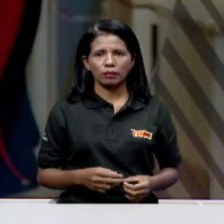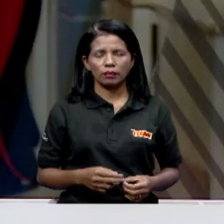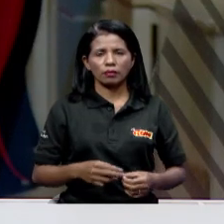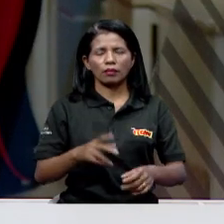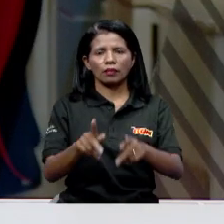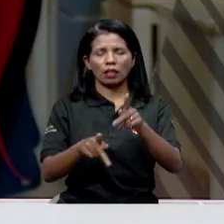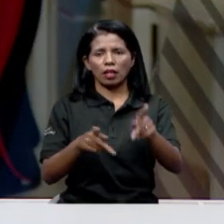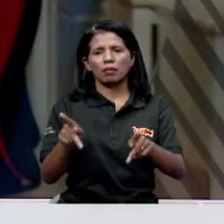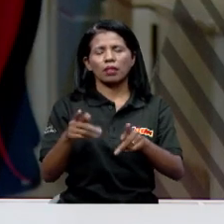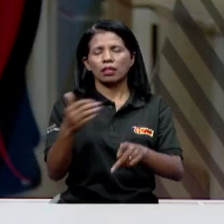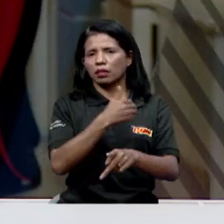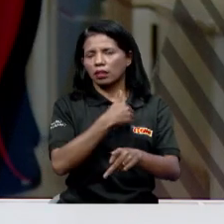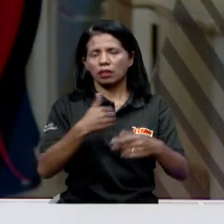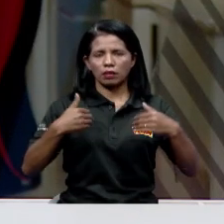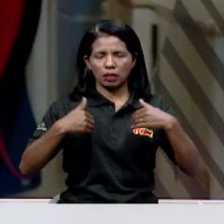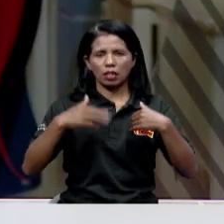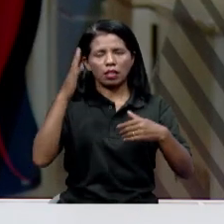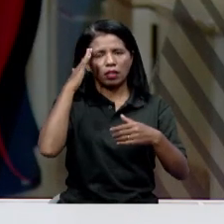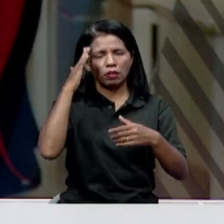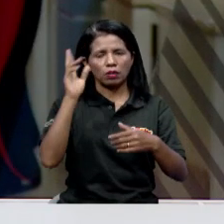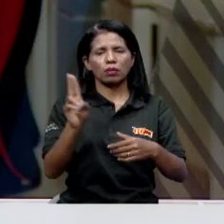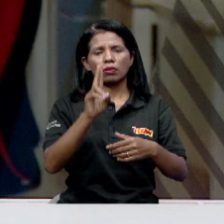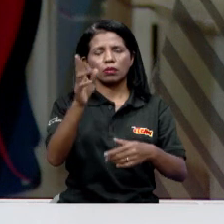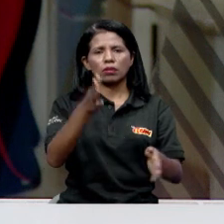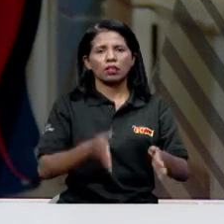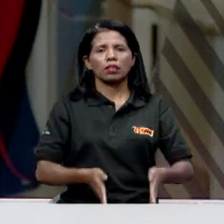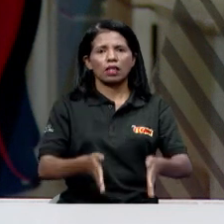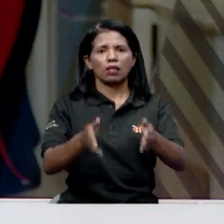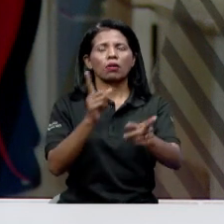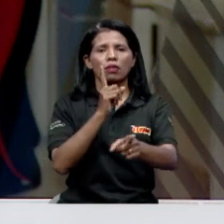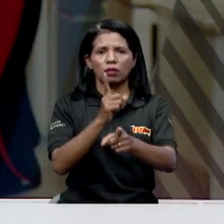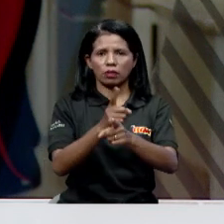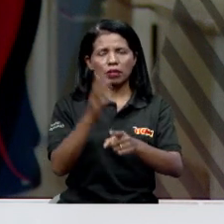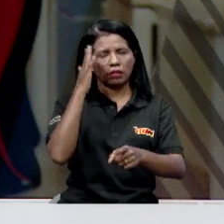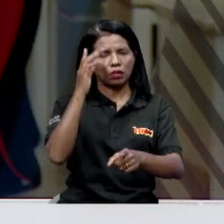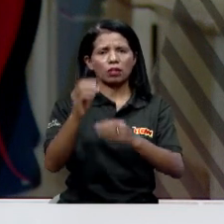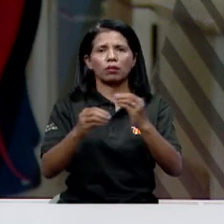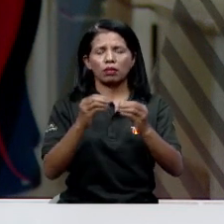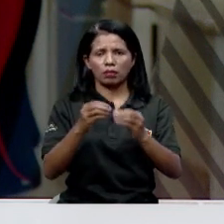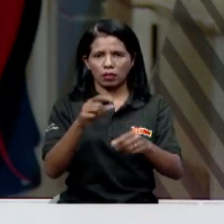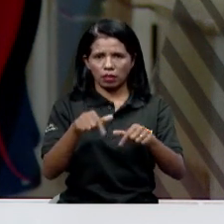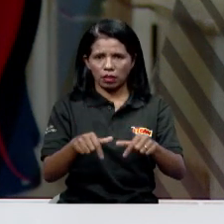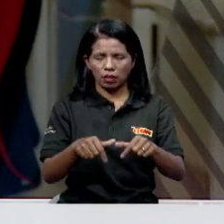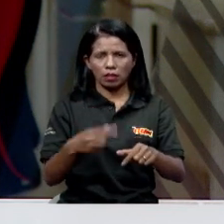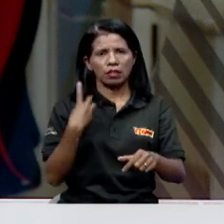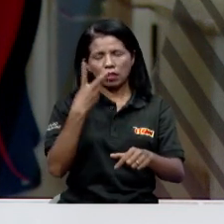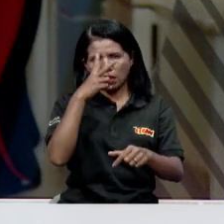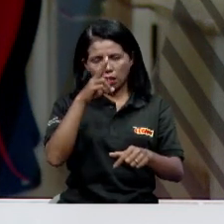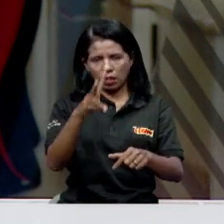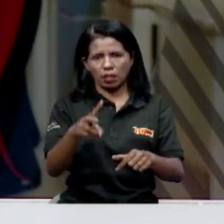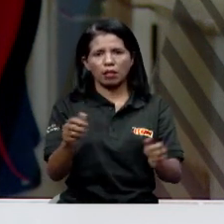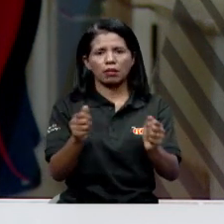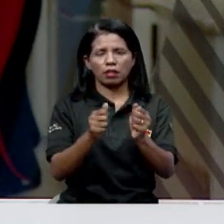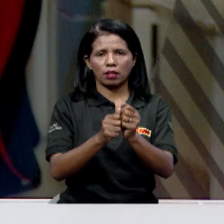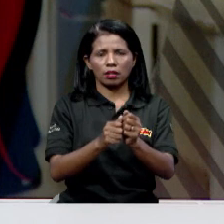Comunidade sedau ia consciência atu usa trotoar ho lolos. Atu atene klean kona ba questão ne, tu irmã acompanha reportagem